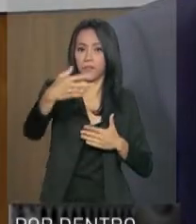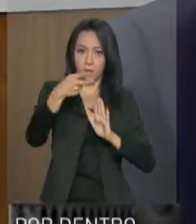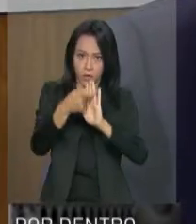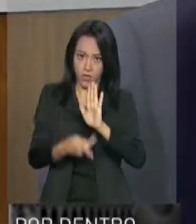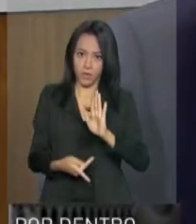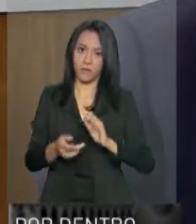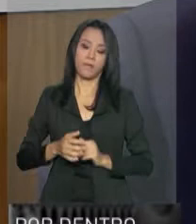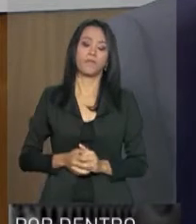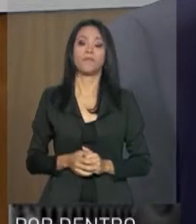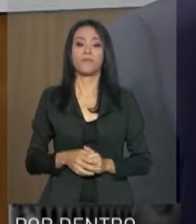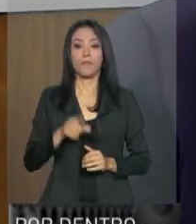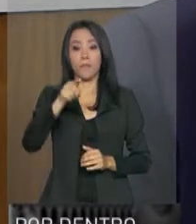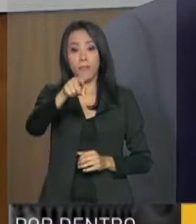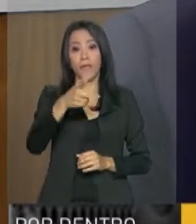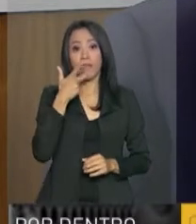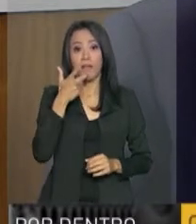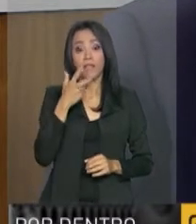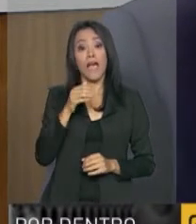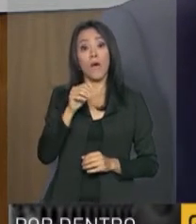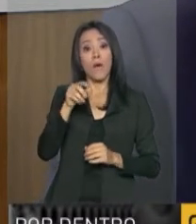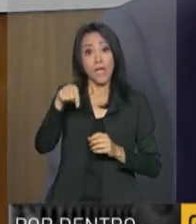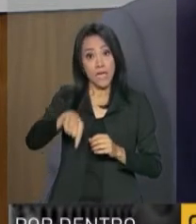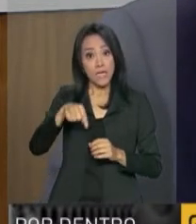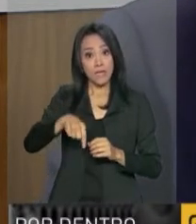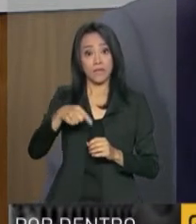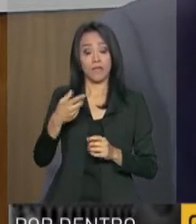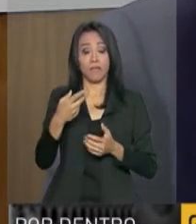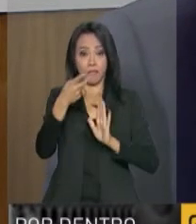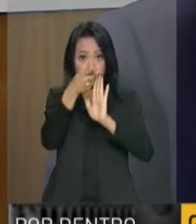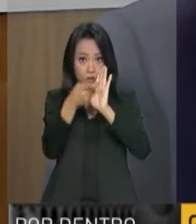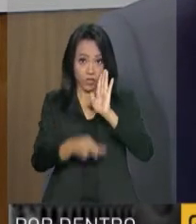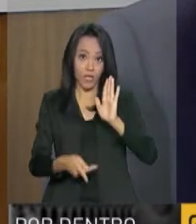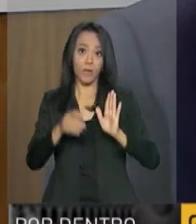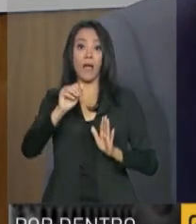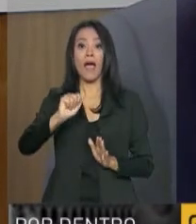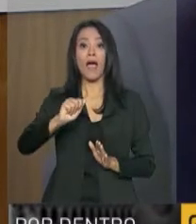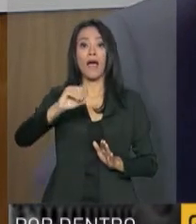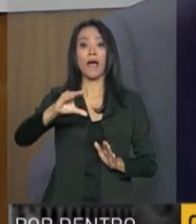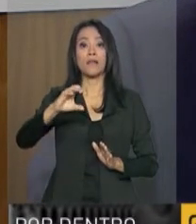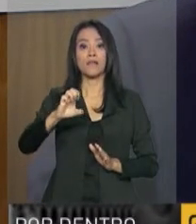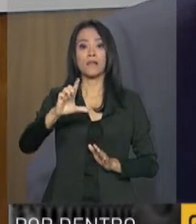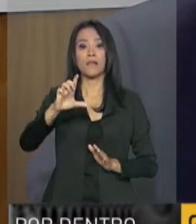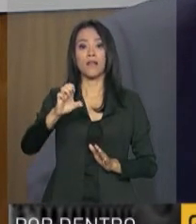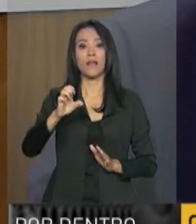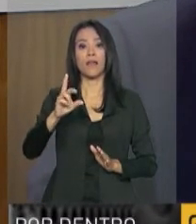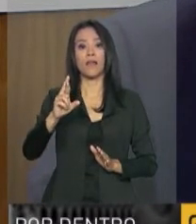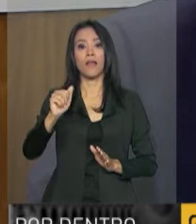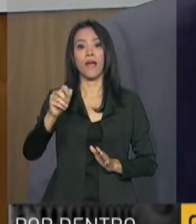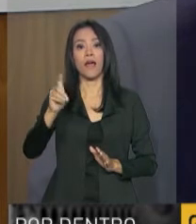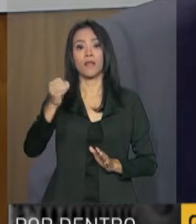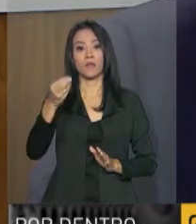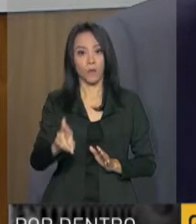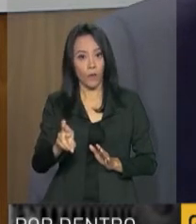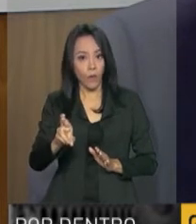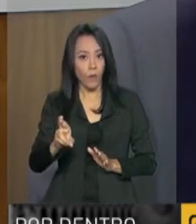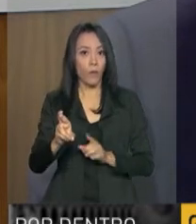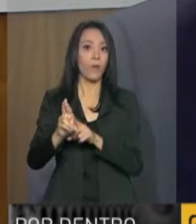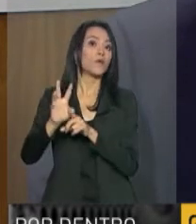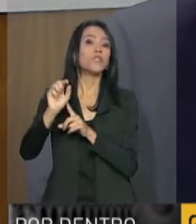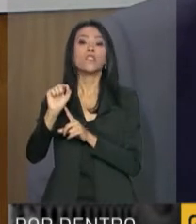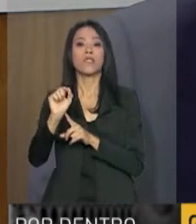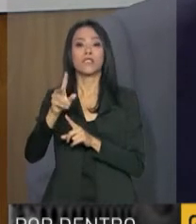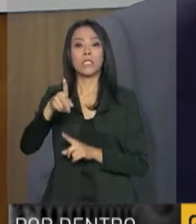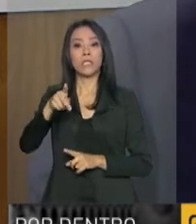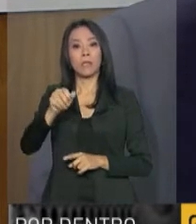este acelerador de partículas vai produzir um feixe um conjunto de feixes de luz que